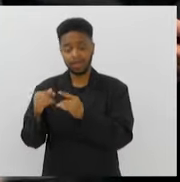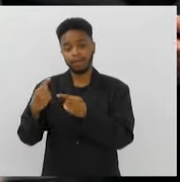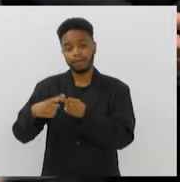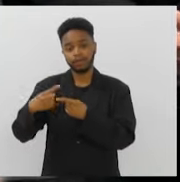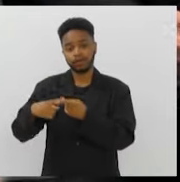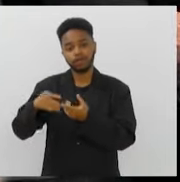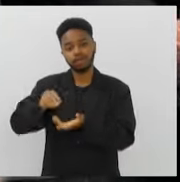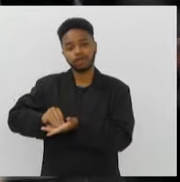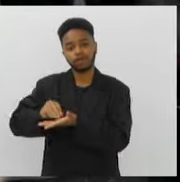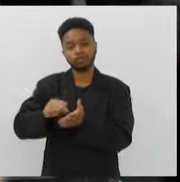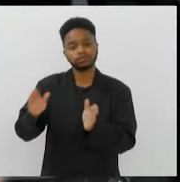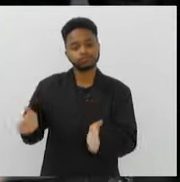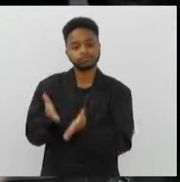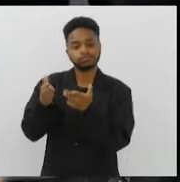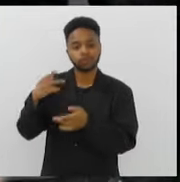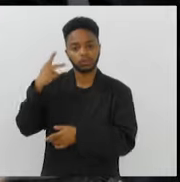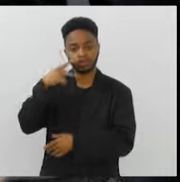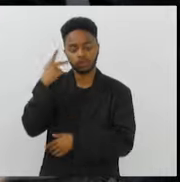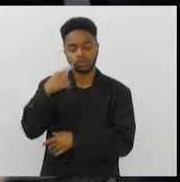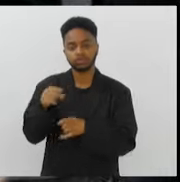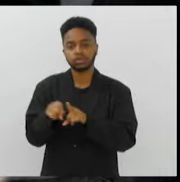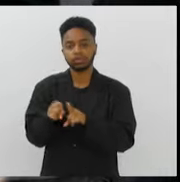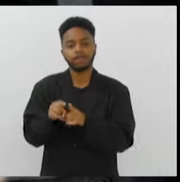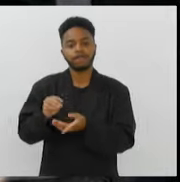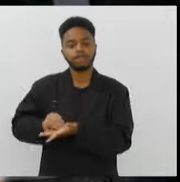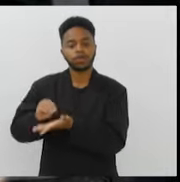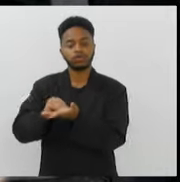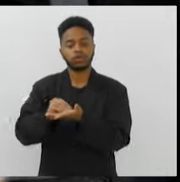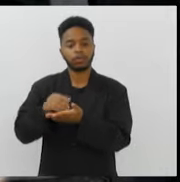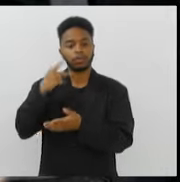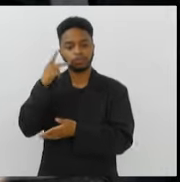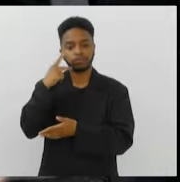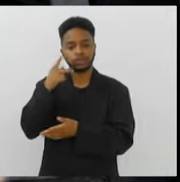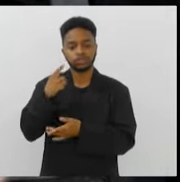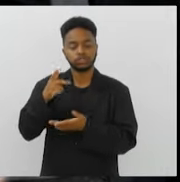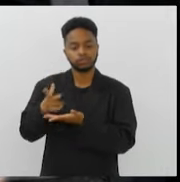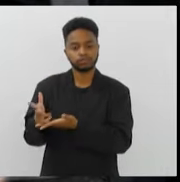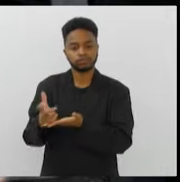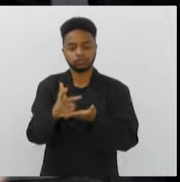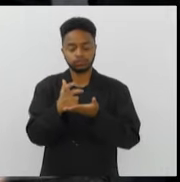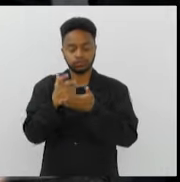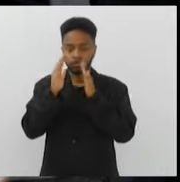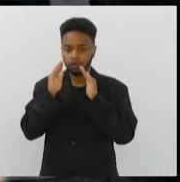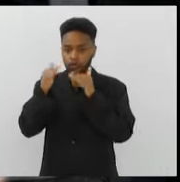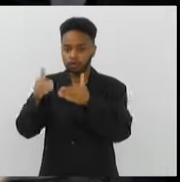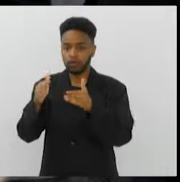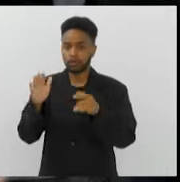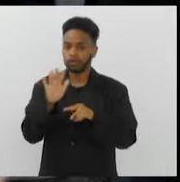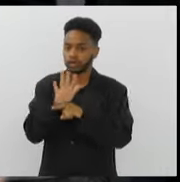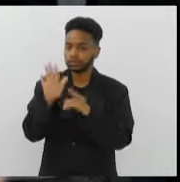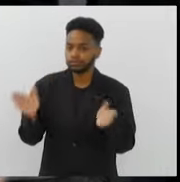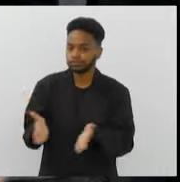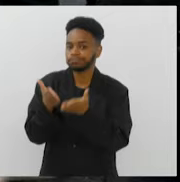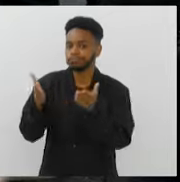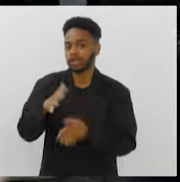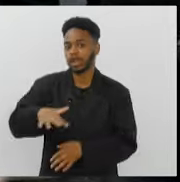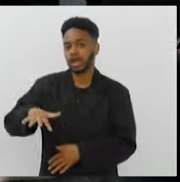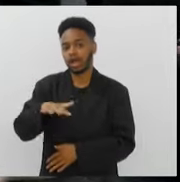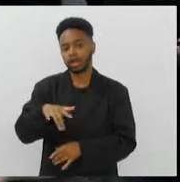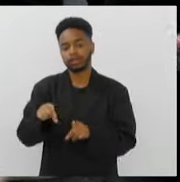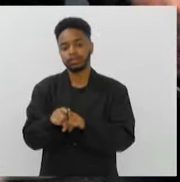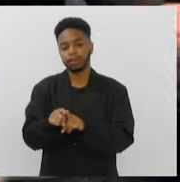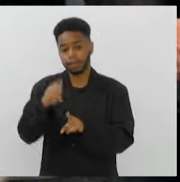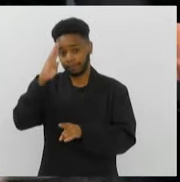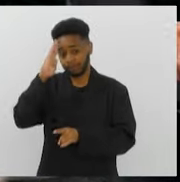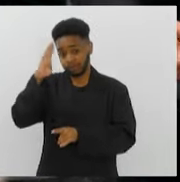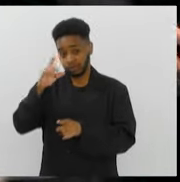políticas de incentivo, por essa falta de política tributária voltada para aquecer a região e aquecer essa que é a maior